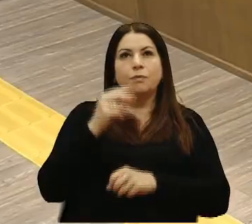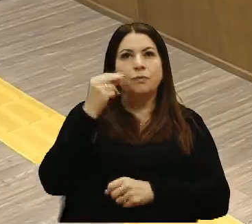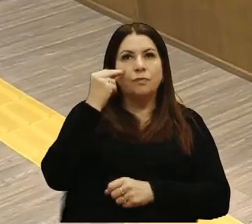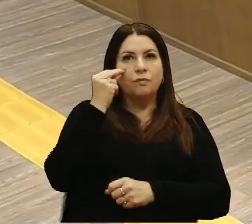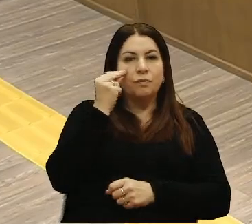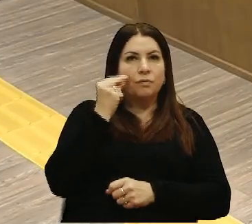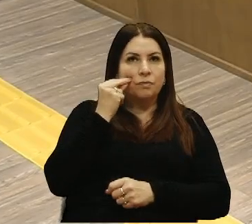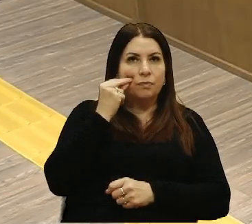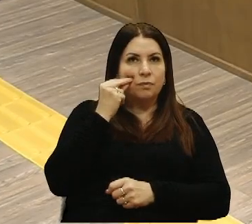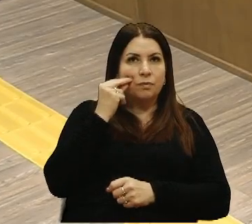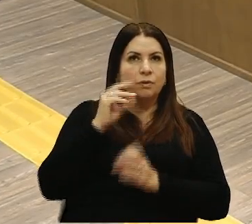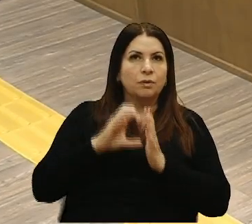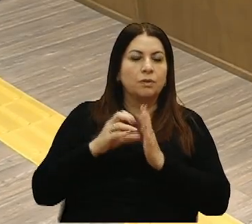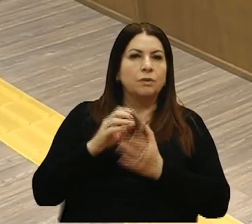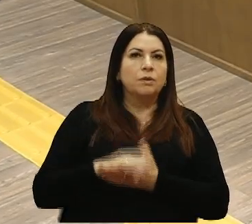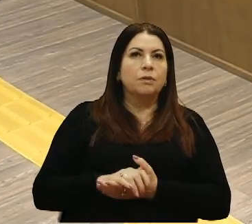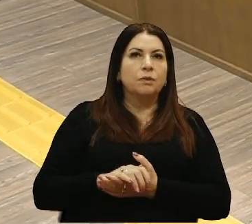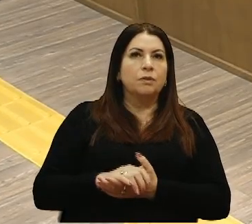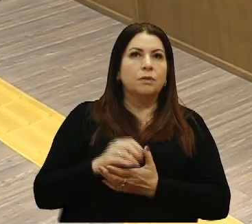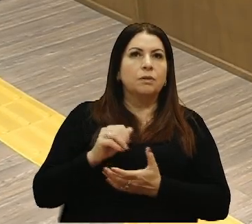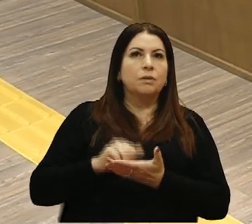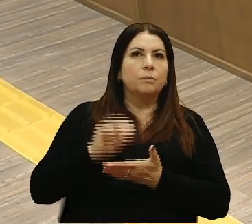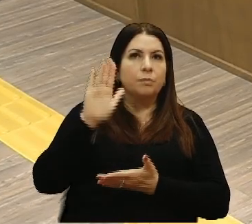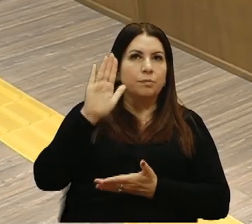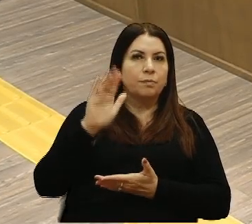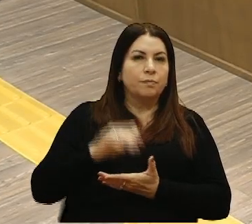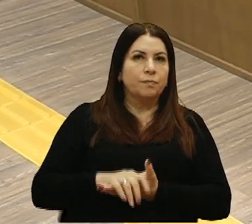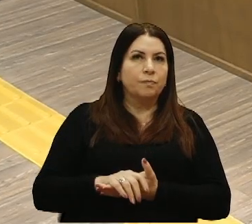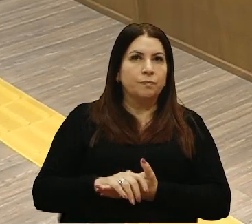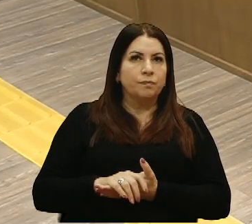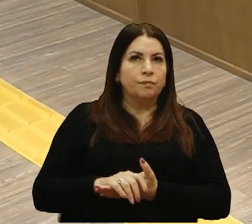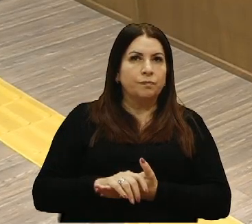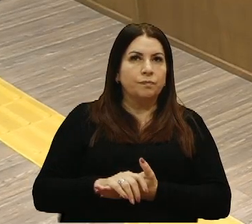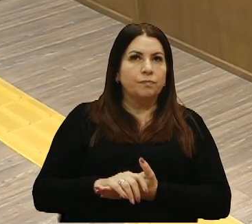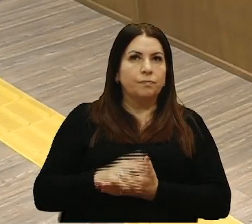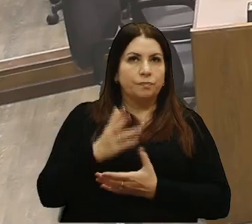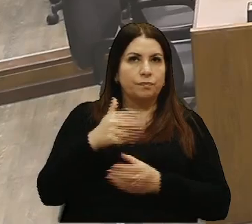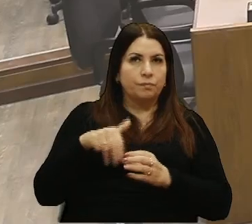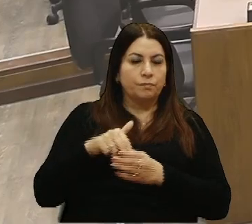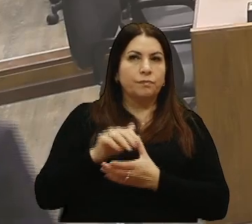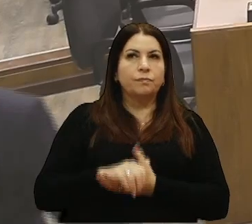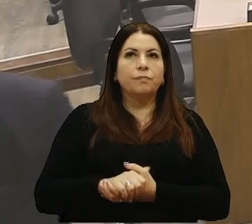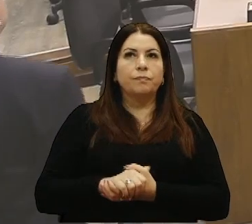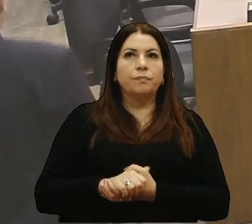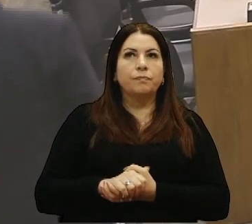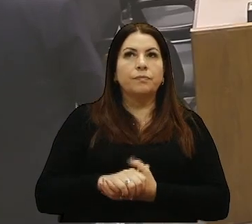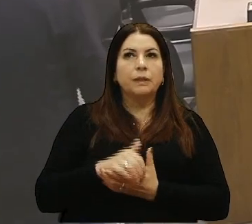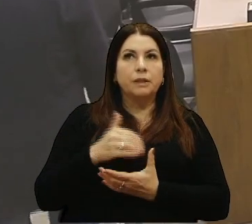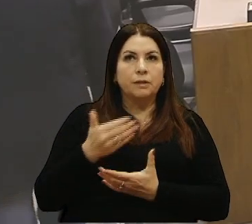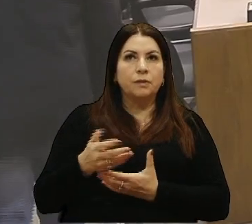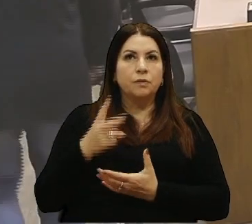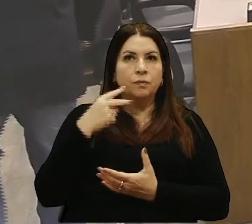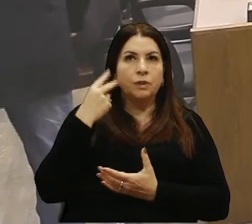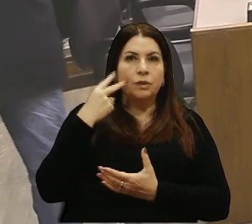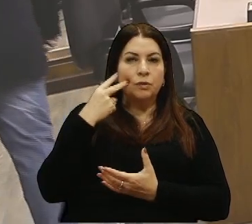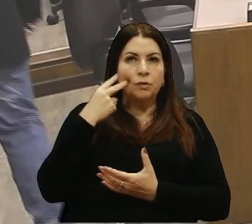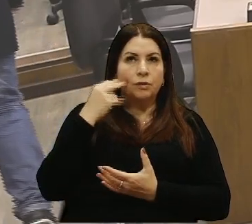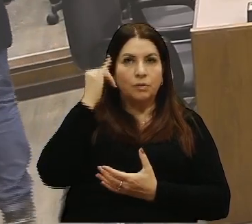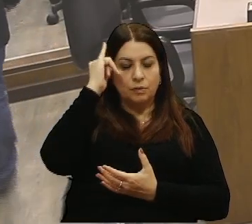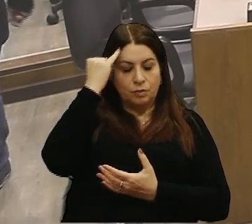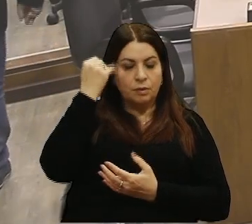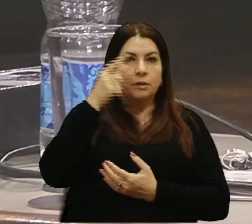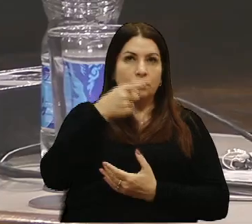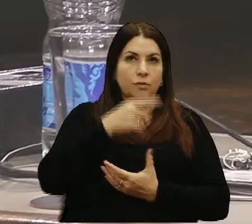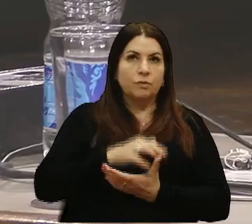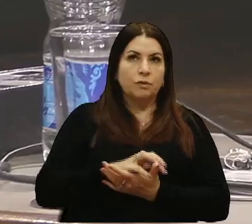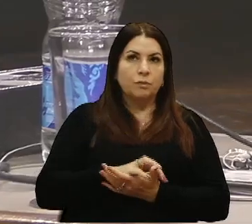Parte. Vereador Cláudio, me permite uma parte? De imediato. Então, vereador Zé D'Ambrosio, só